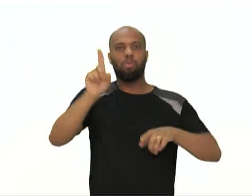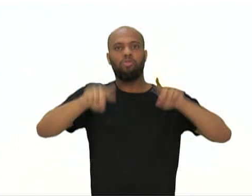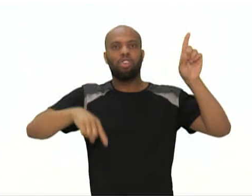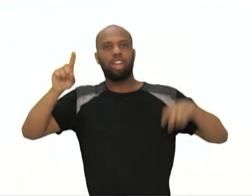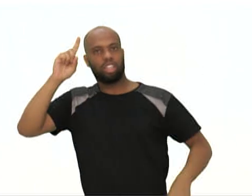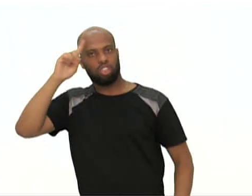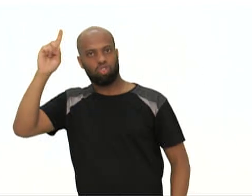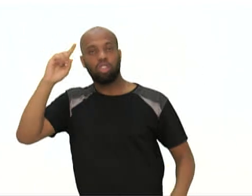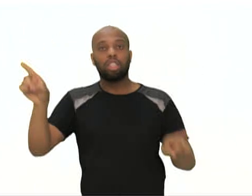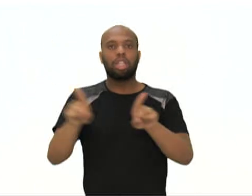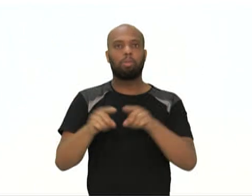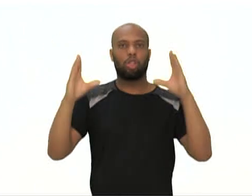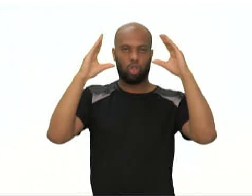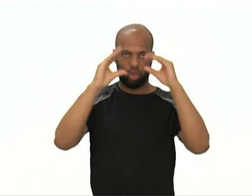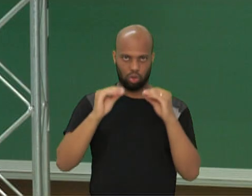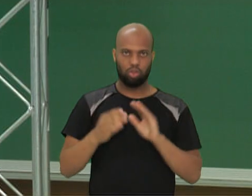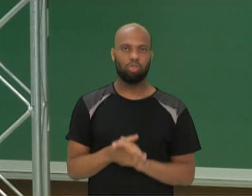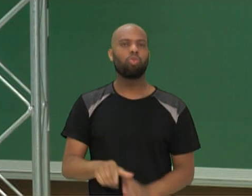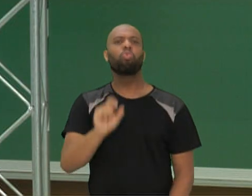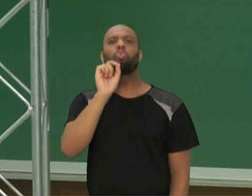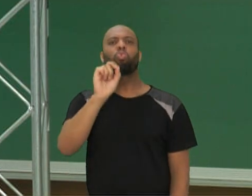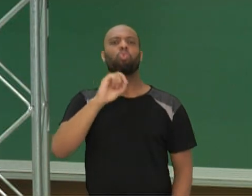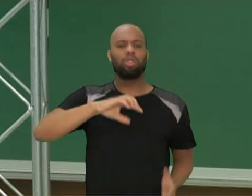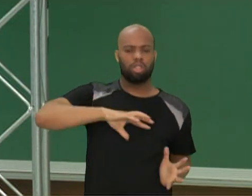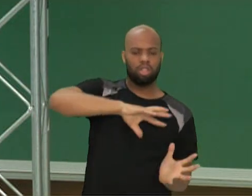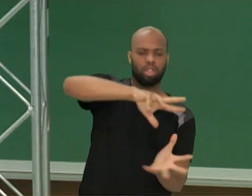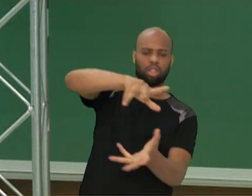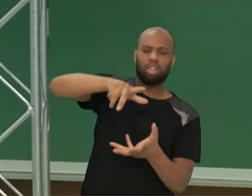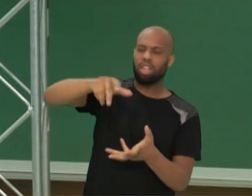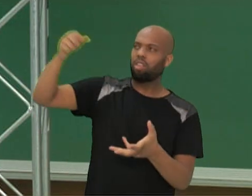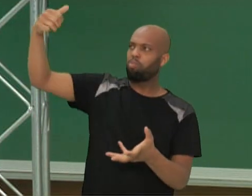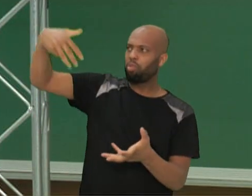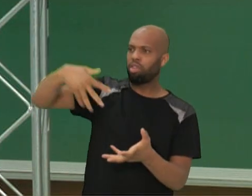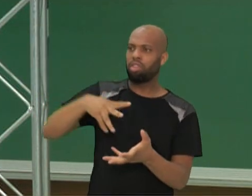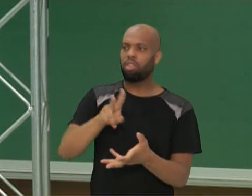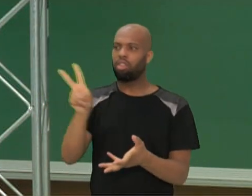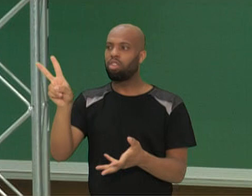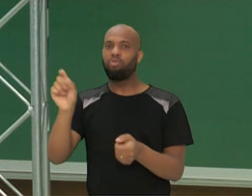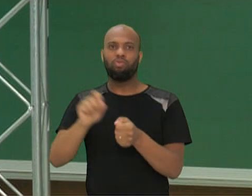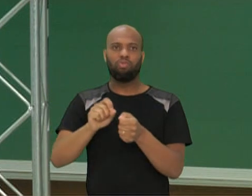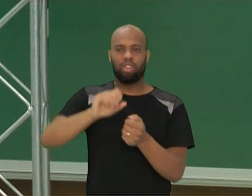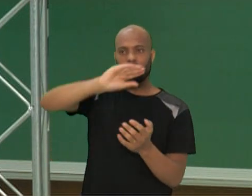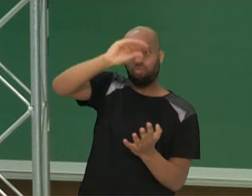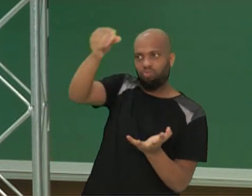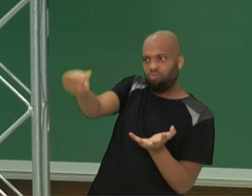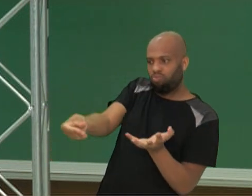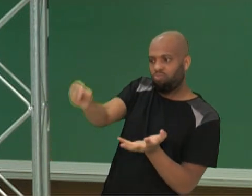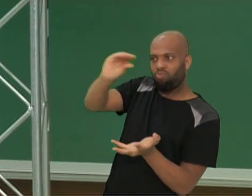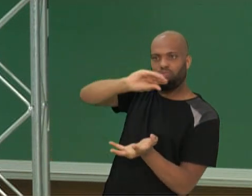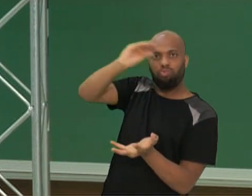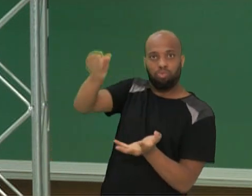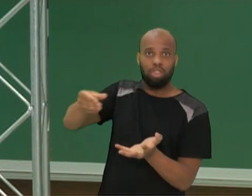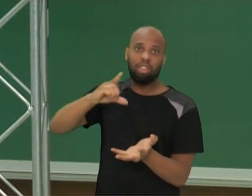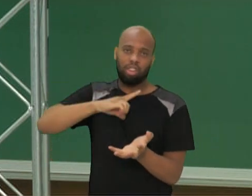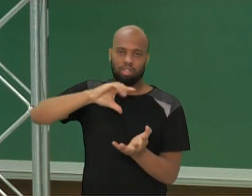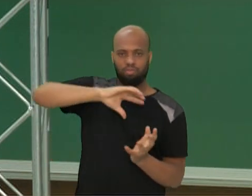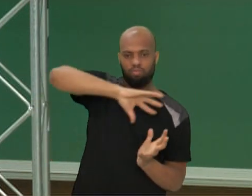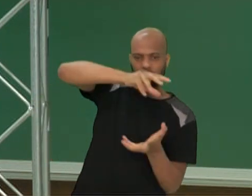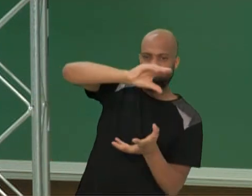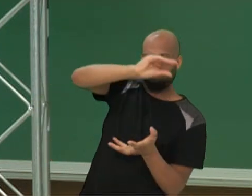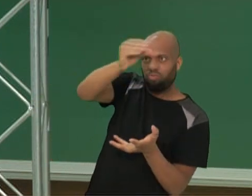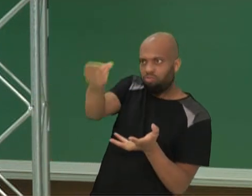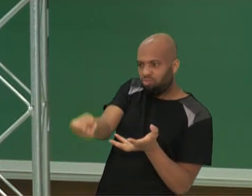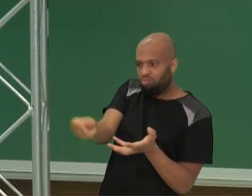de dias e noites. O que a atmosfera faz no nosso planeta? Ela serve como um filtro. Ela vai